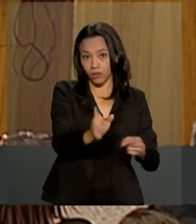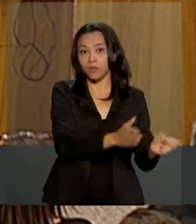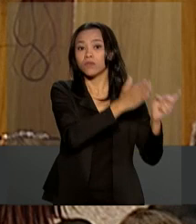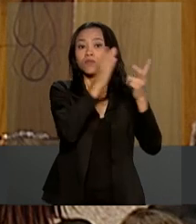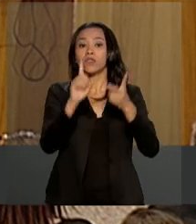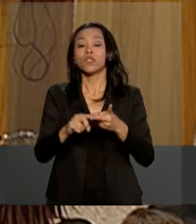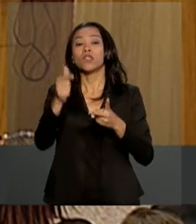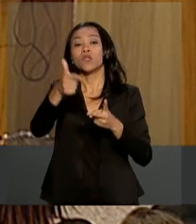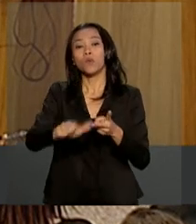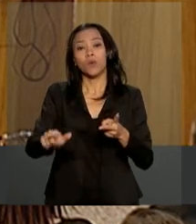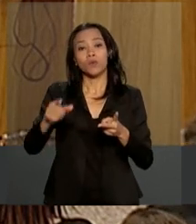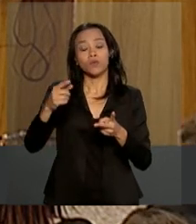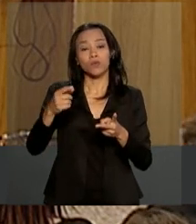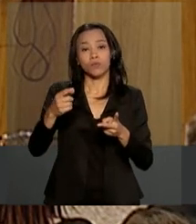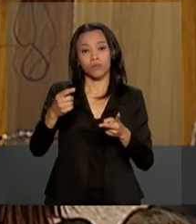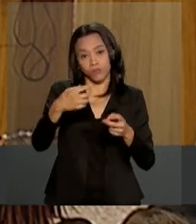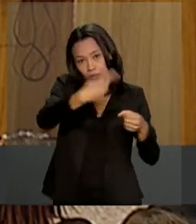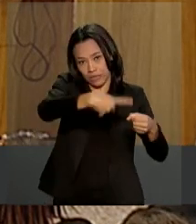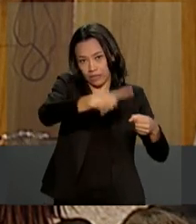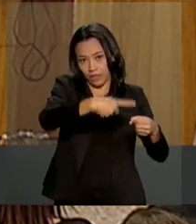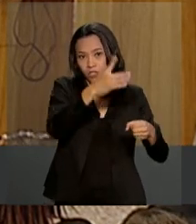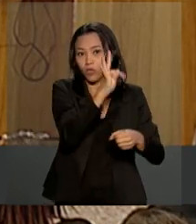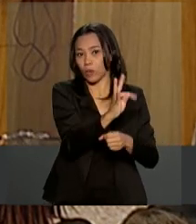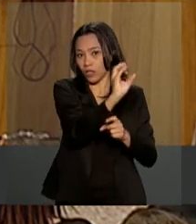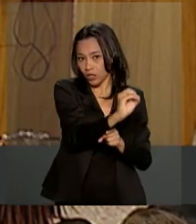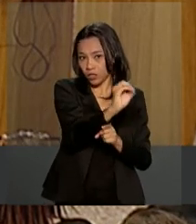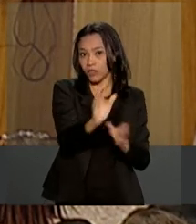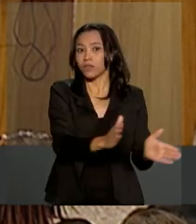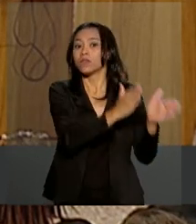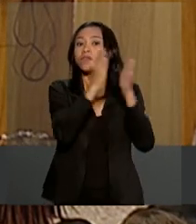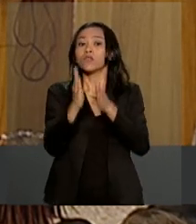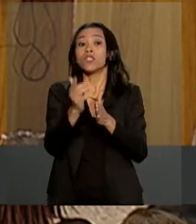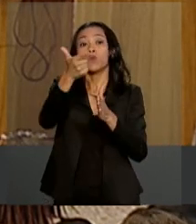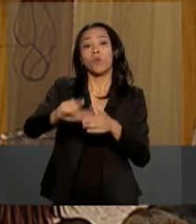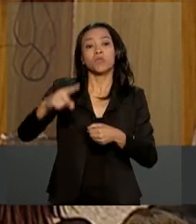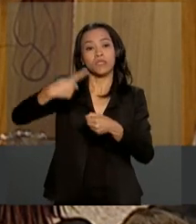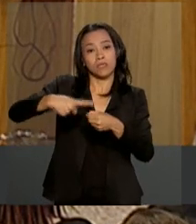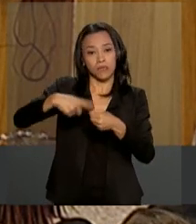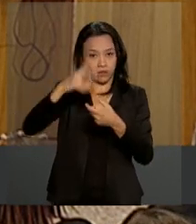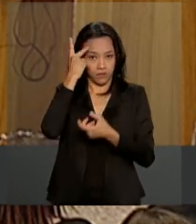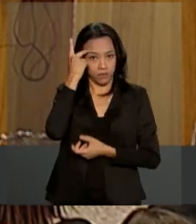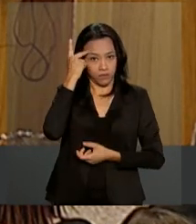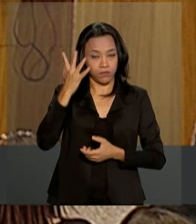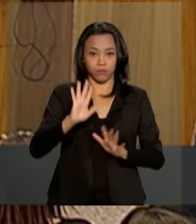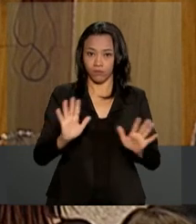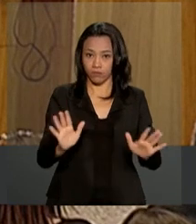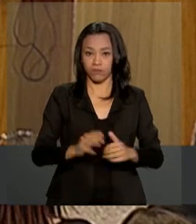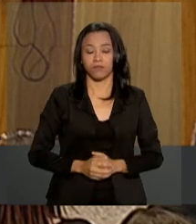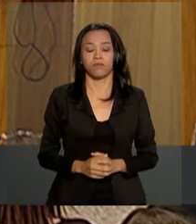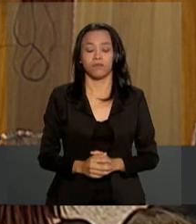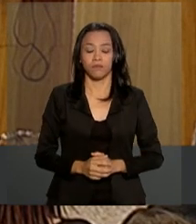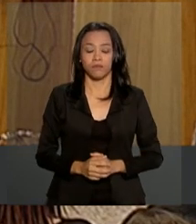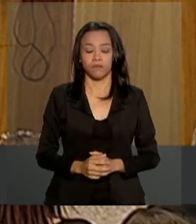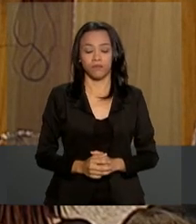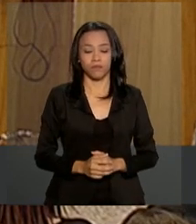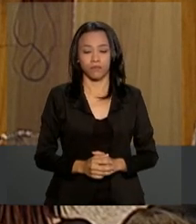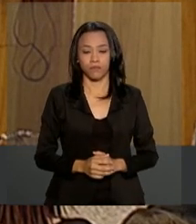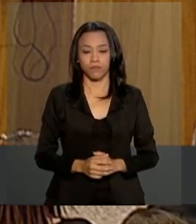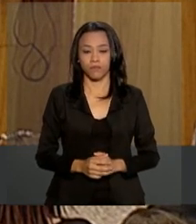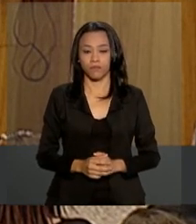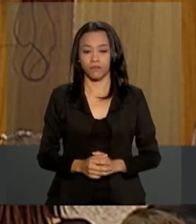porto nacional e franca e franca são paulo